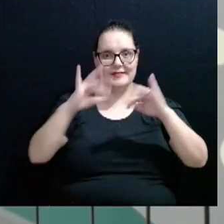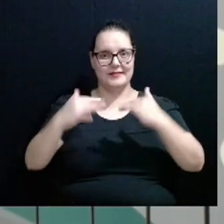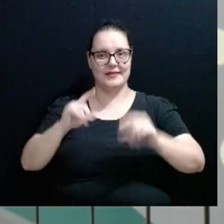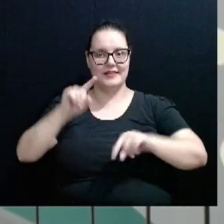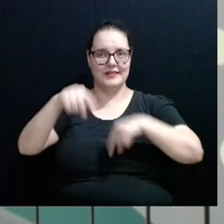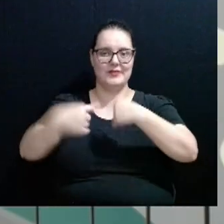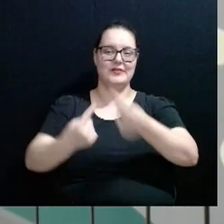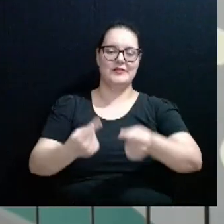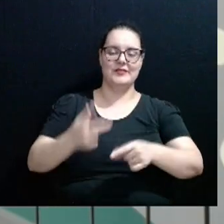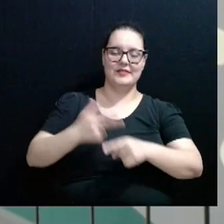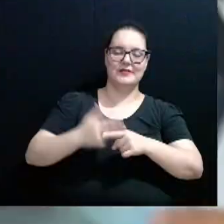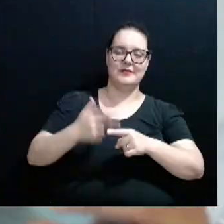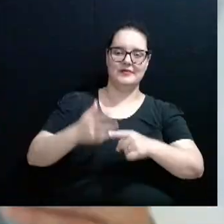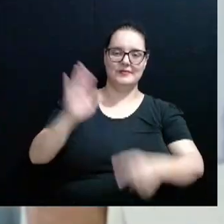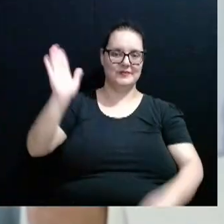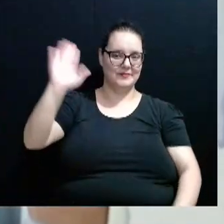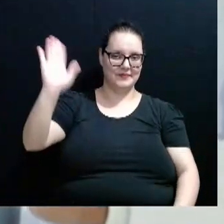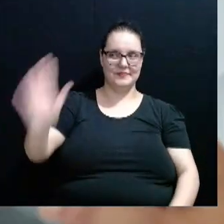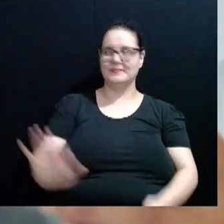edição. Tchau!